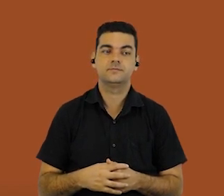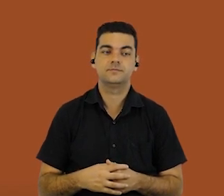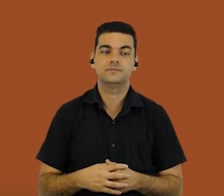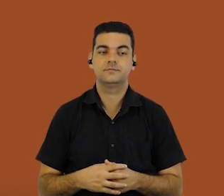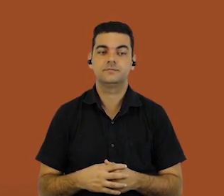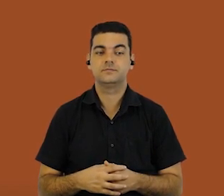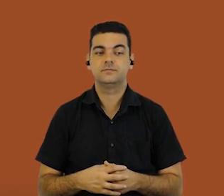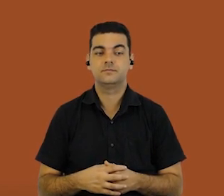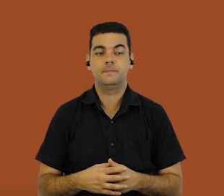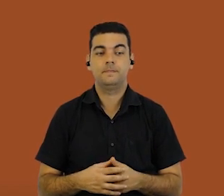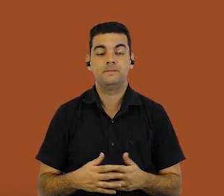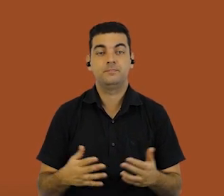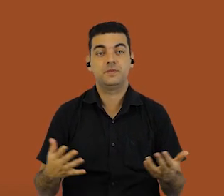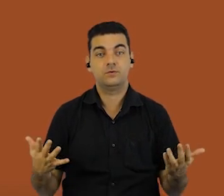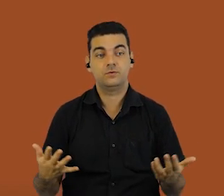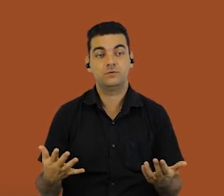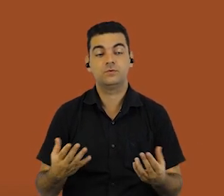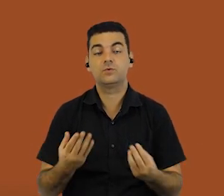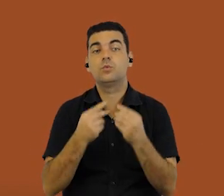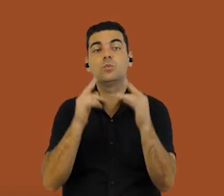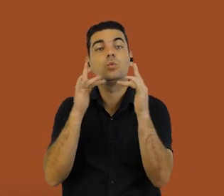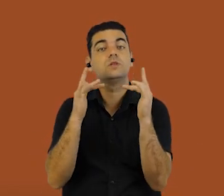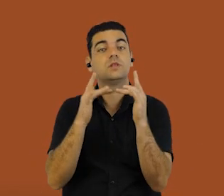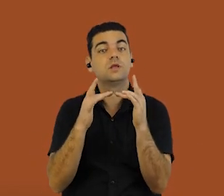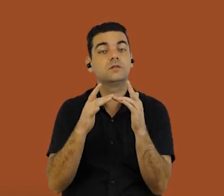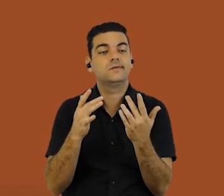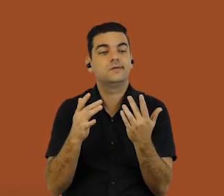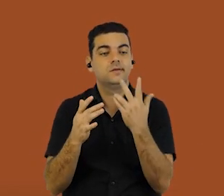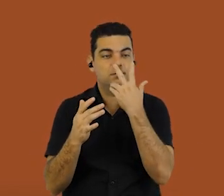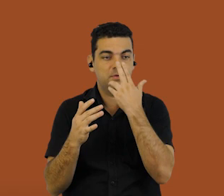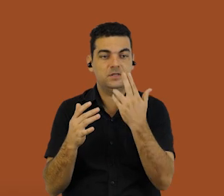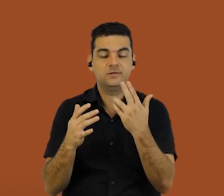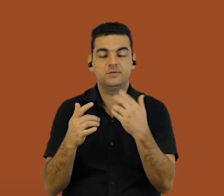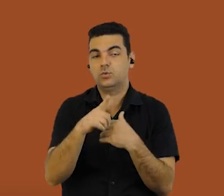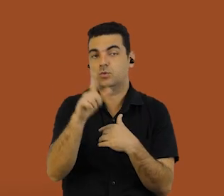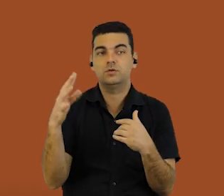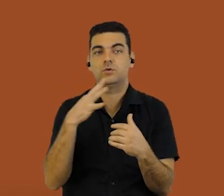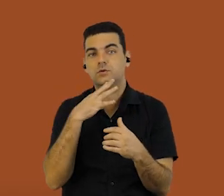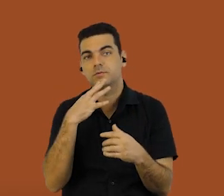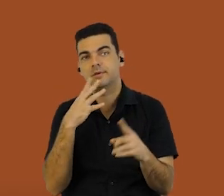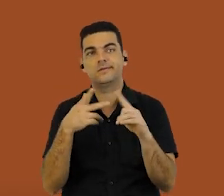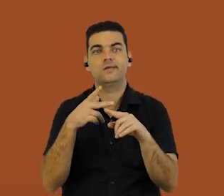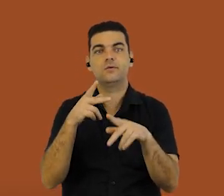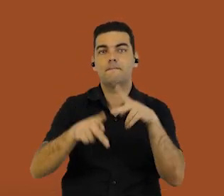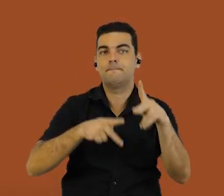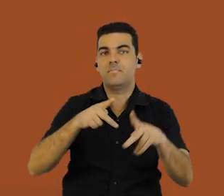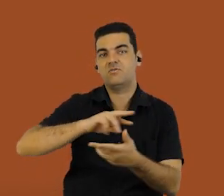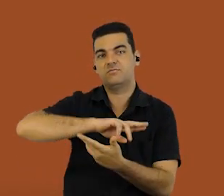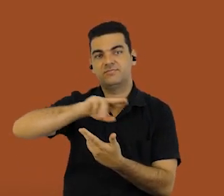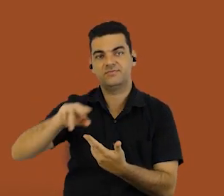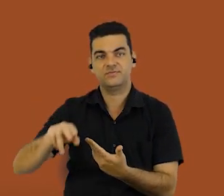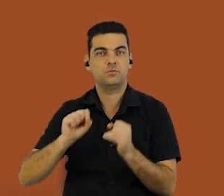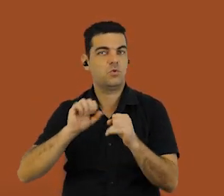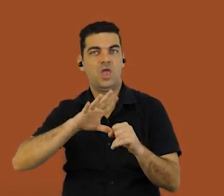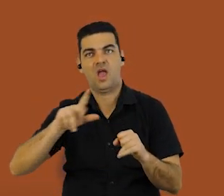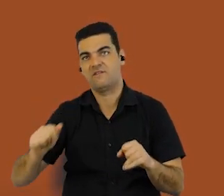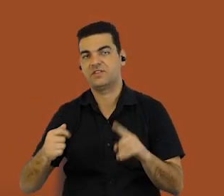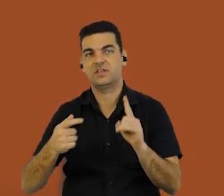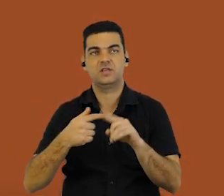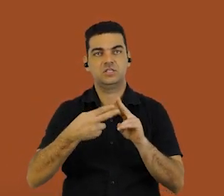Então, como é que os saberes, como é que o contato na realidade com outros saberes de outros povos, os